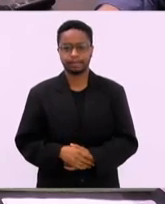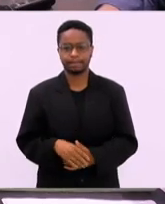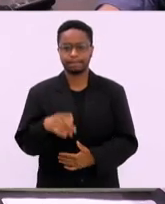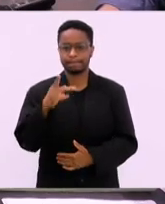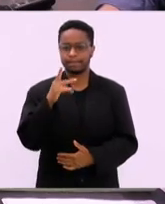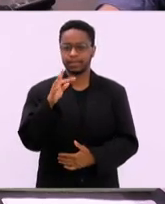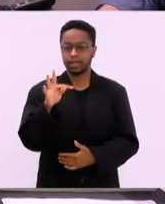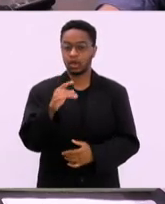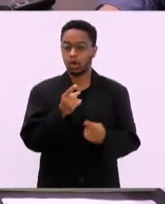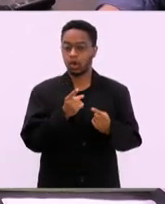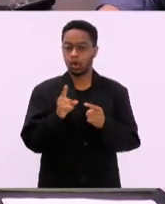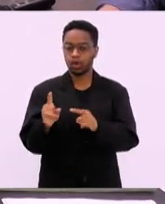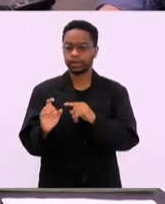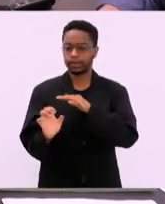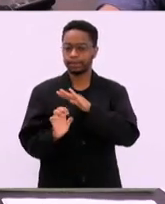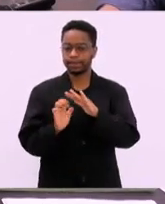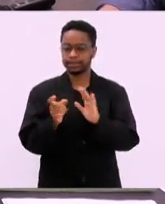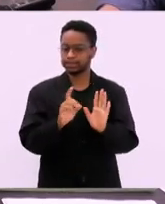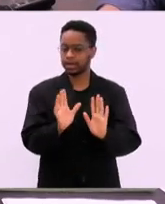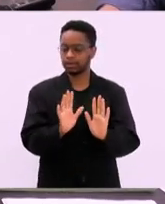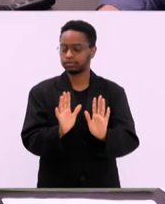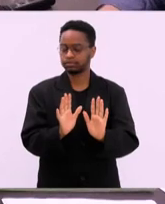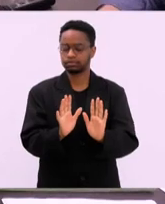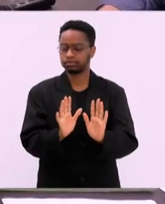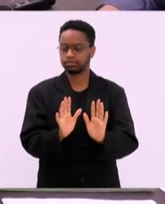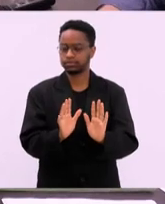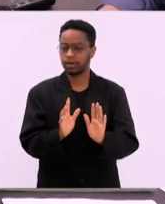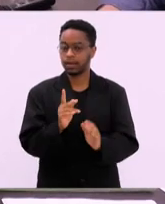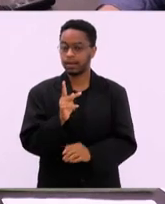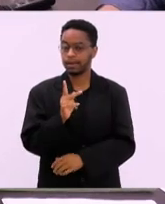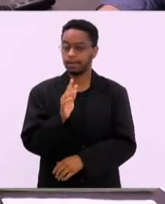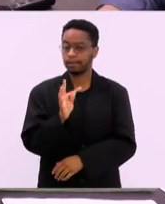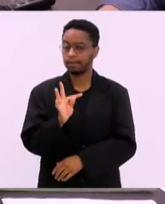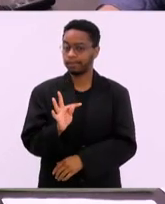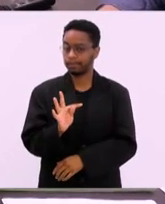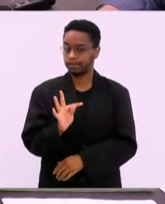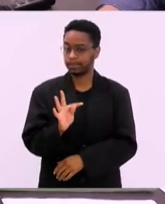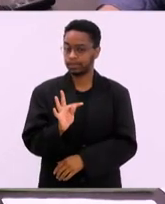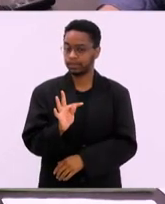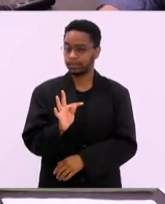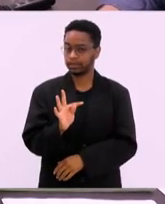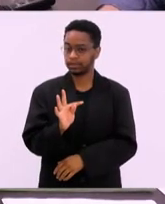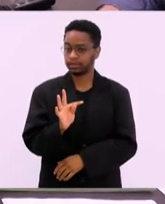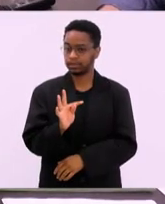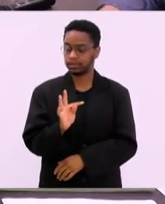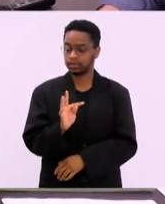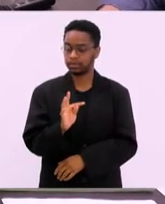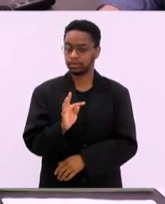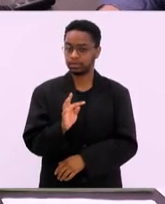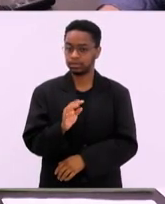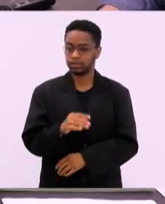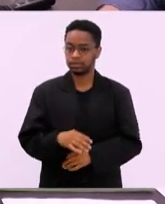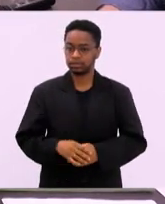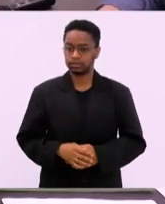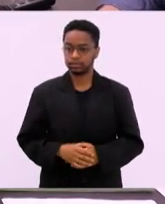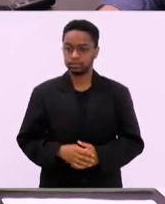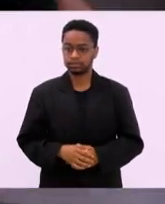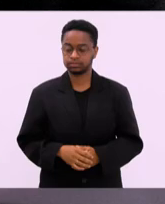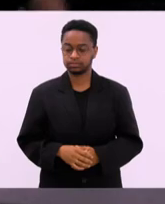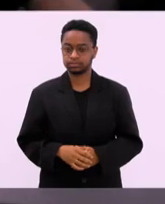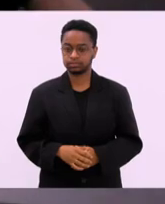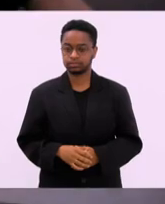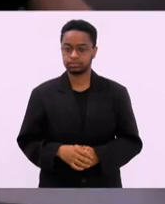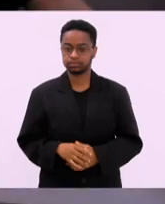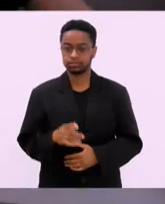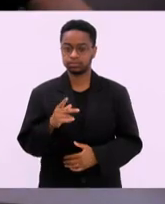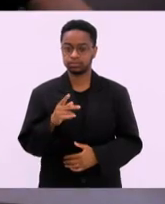O PT não é contra o empresário. Não foi eu que falei isso, não. Foi o deputado Carlos Mink. O PT... A contrário senso. Ex-petista. Foi isso que ele afirmou. Talvez